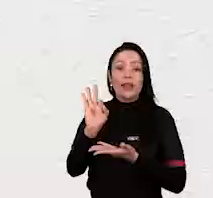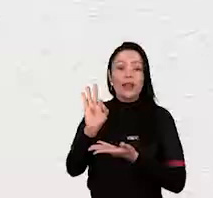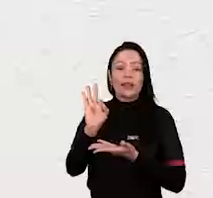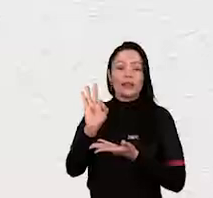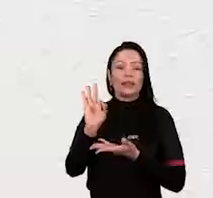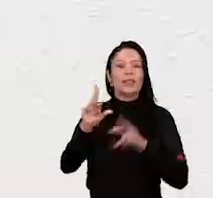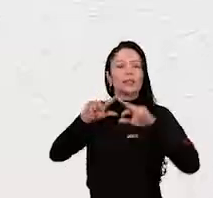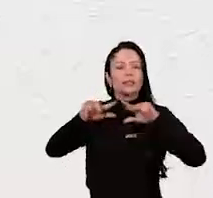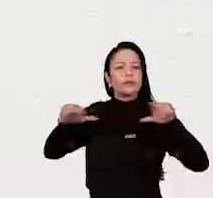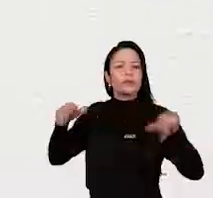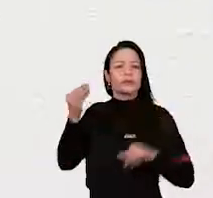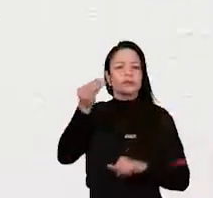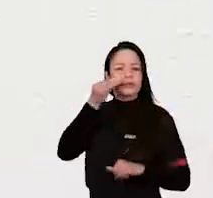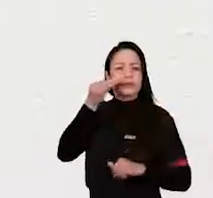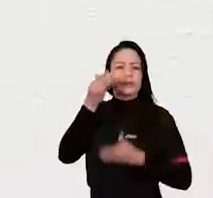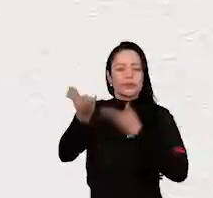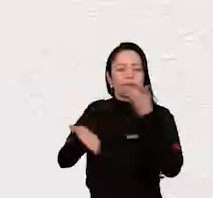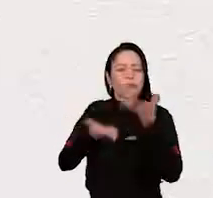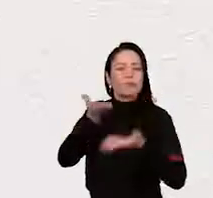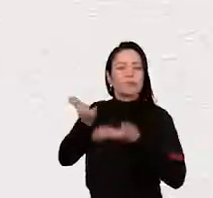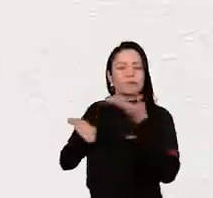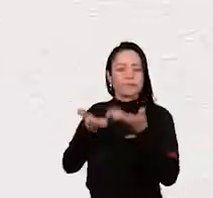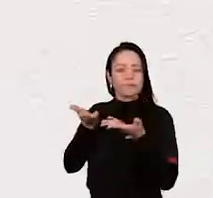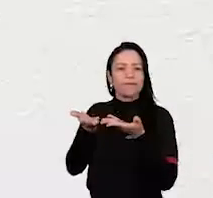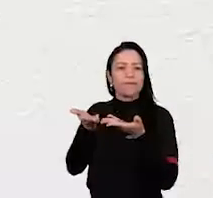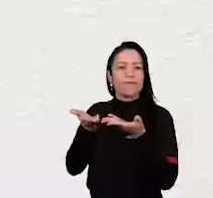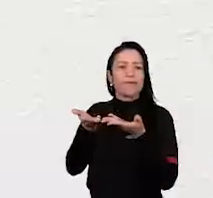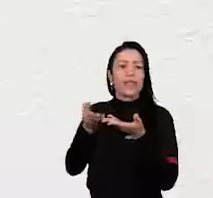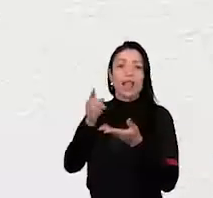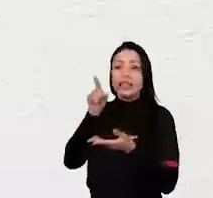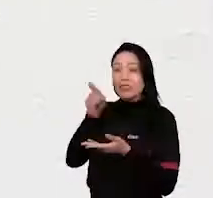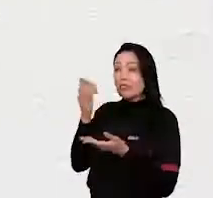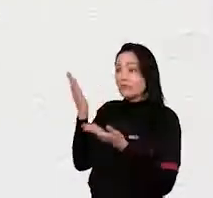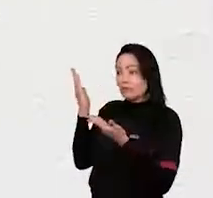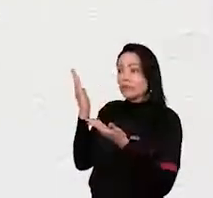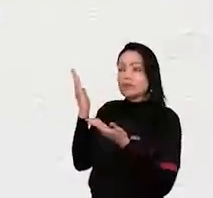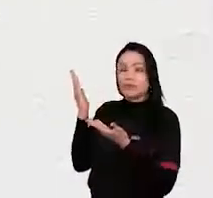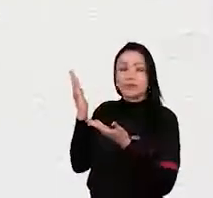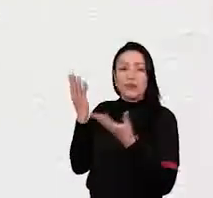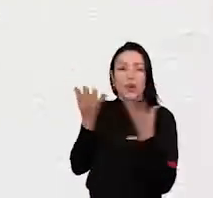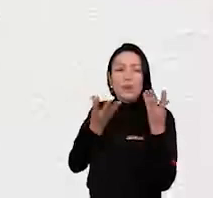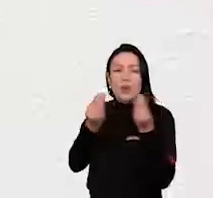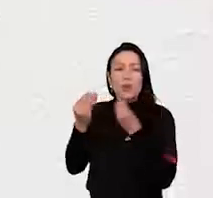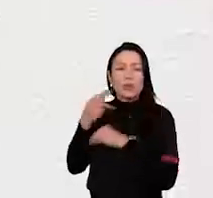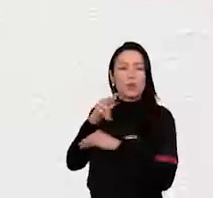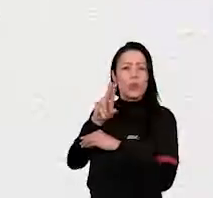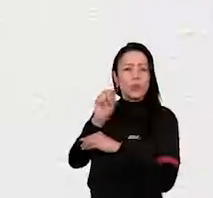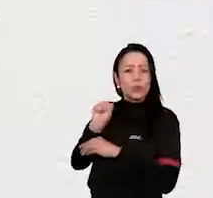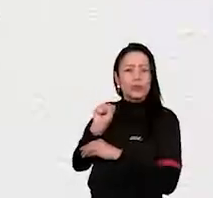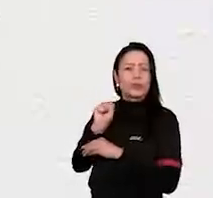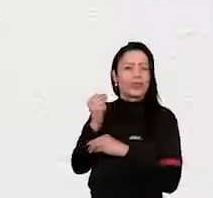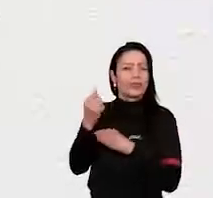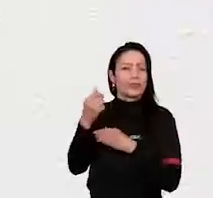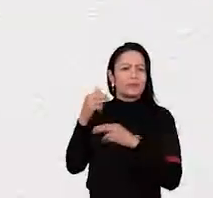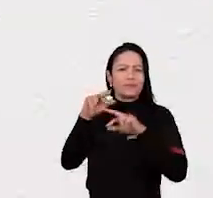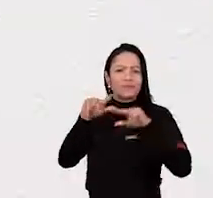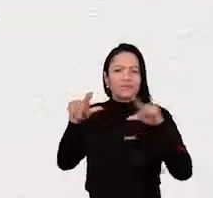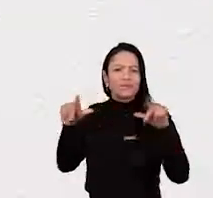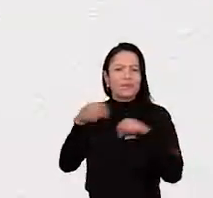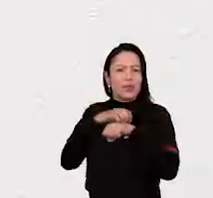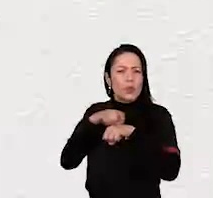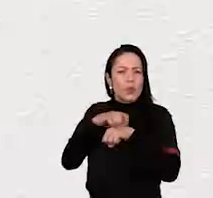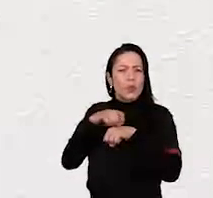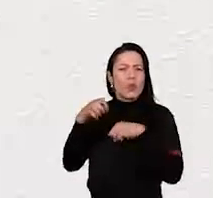com várias tentativas de tratamento, né? E nesse estado, assim, cheio de pus, eritema intenso,